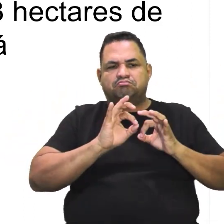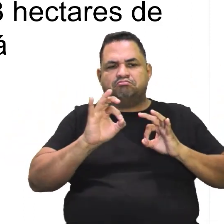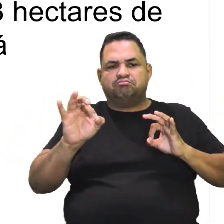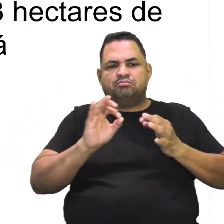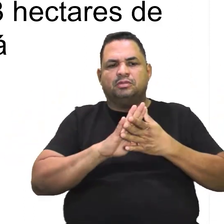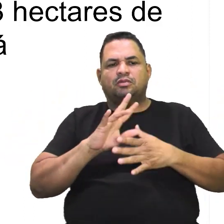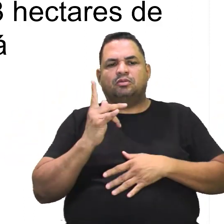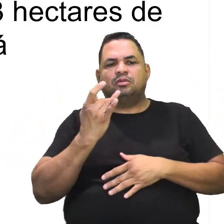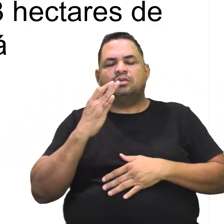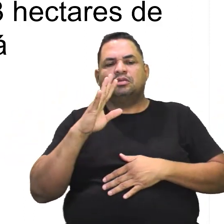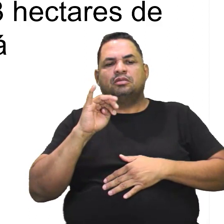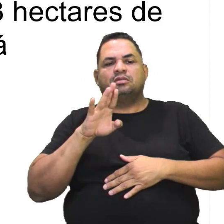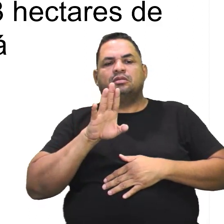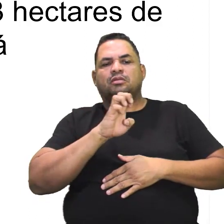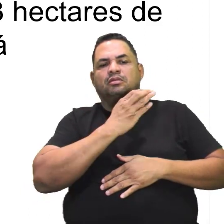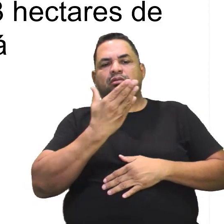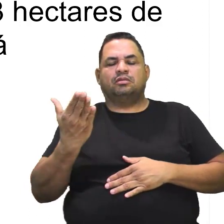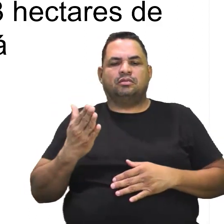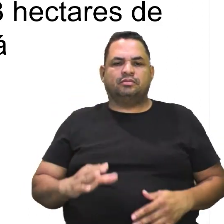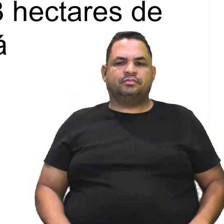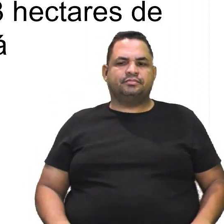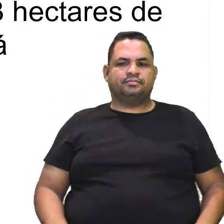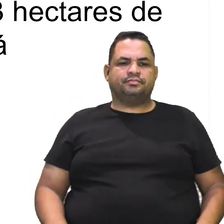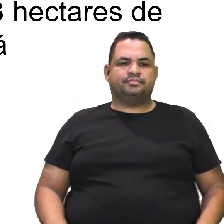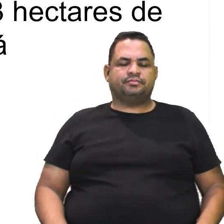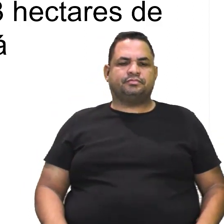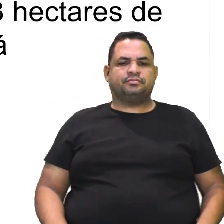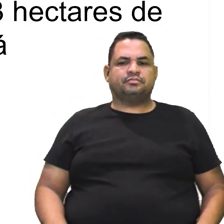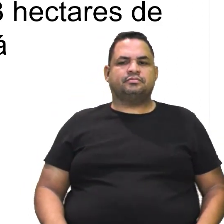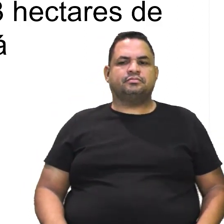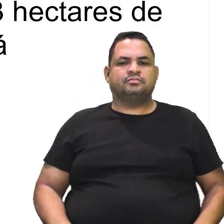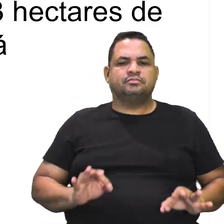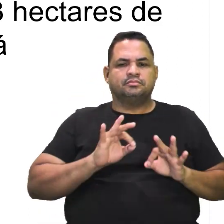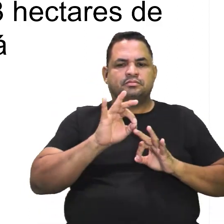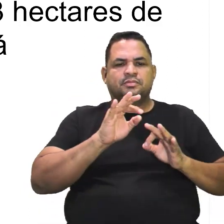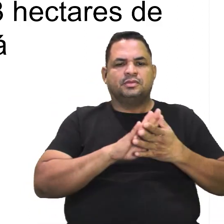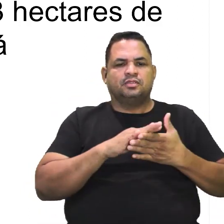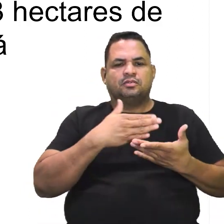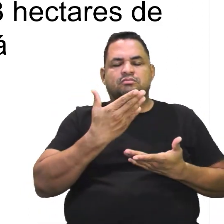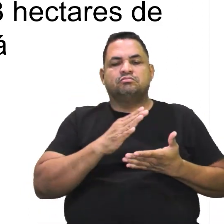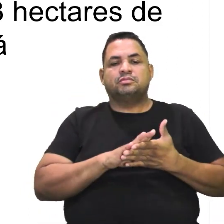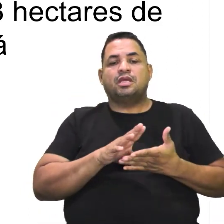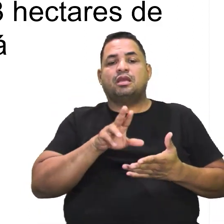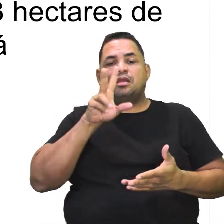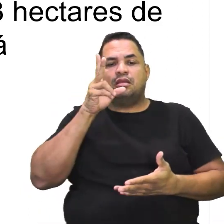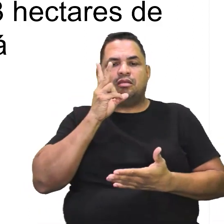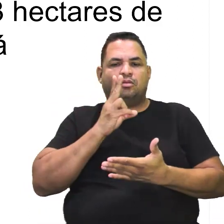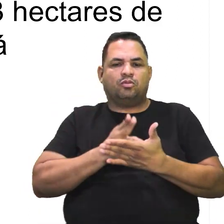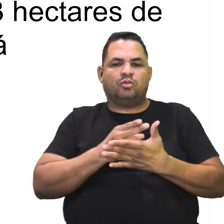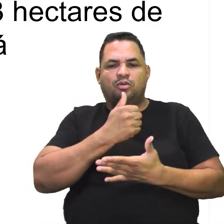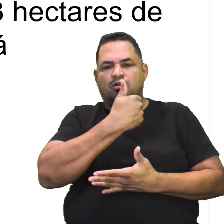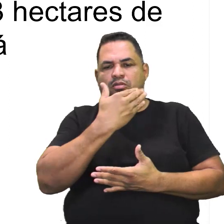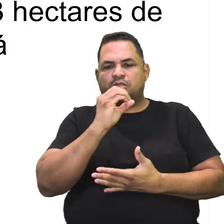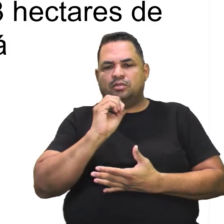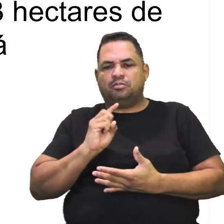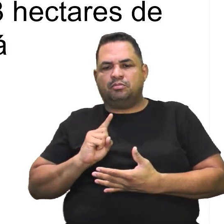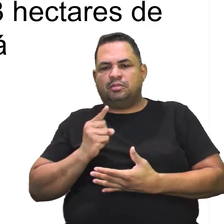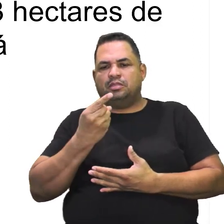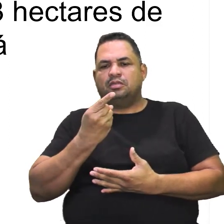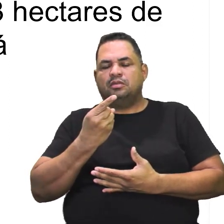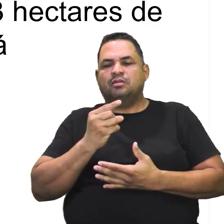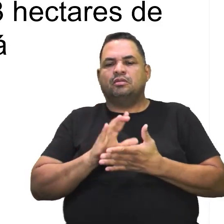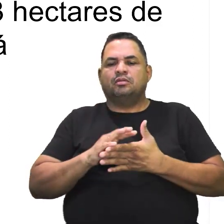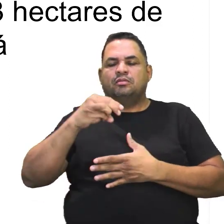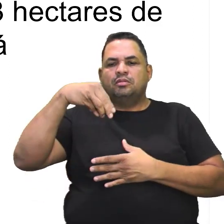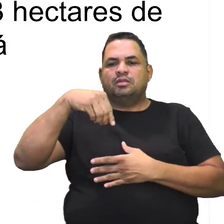o hectare. Viu? Ele já coloca sem... E já diz quanto vale, ó, que equivale a 10 mil metros quadrados. Ele